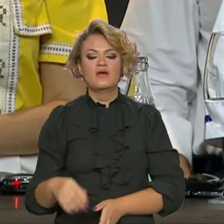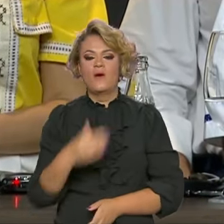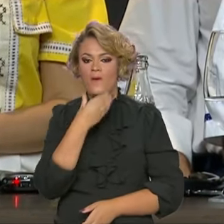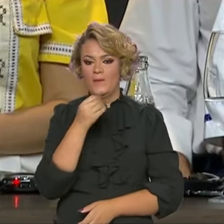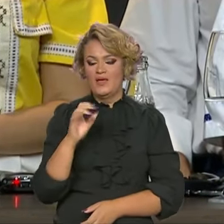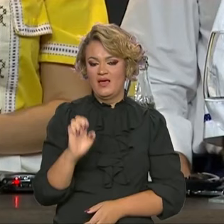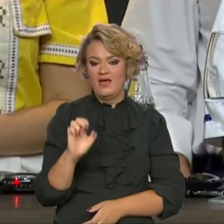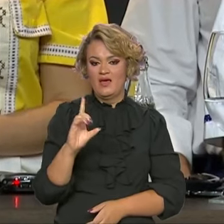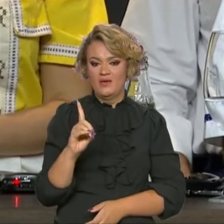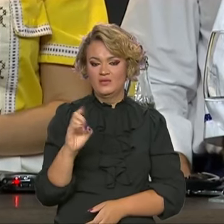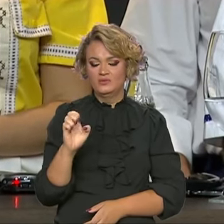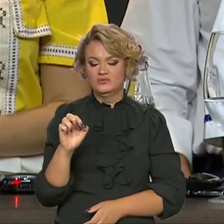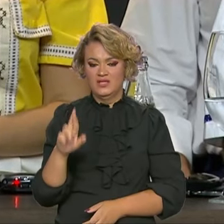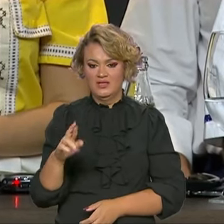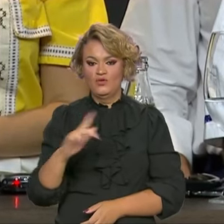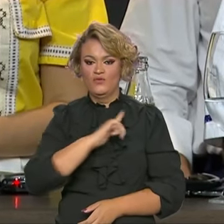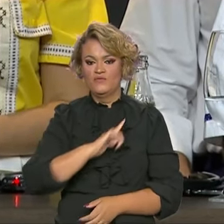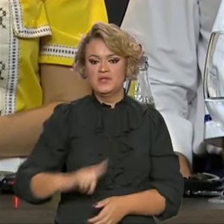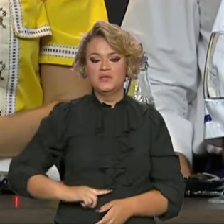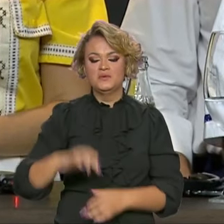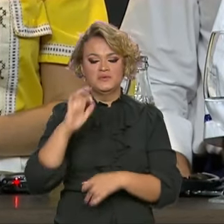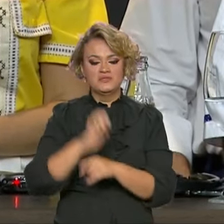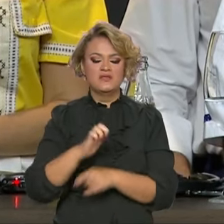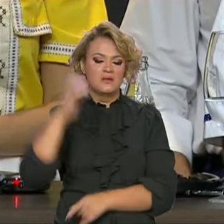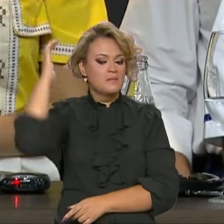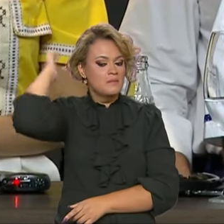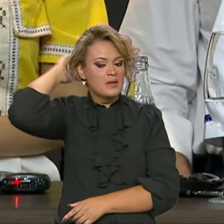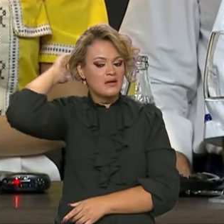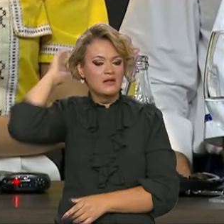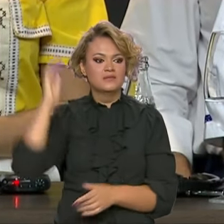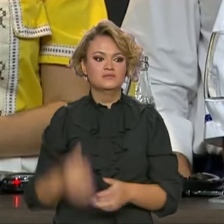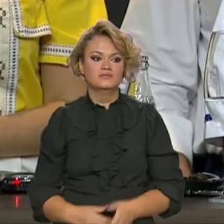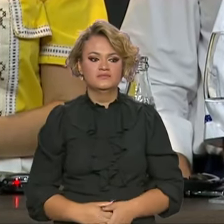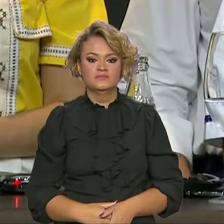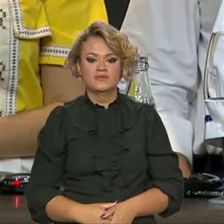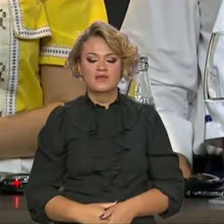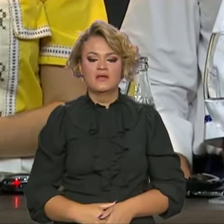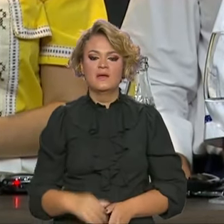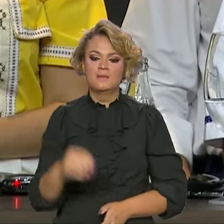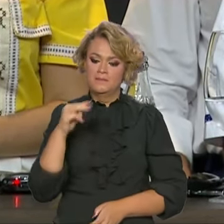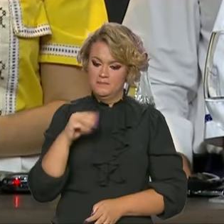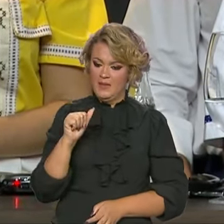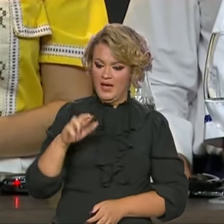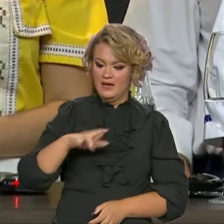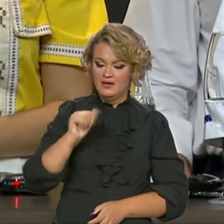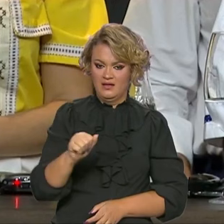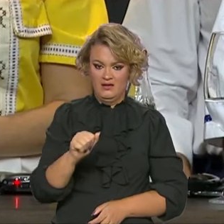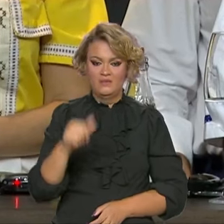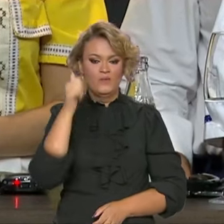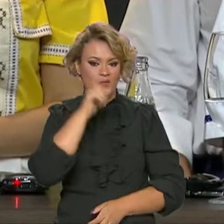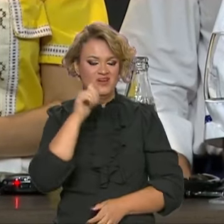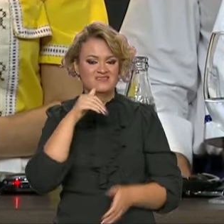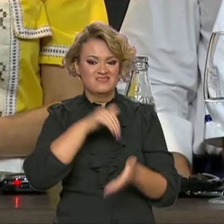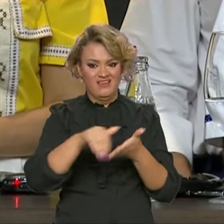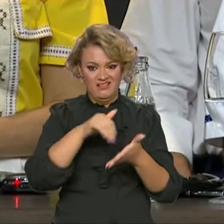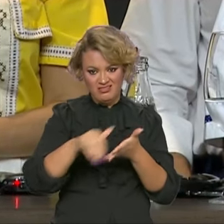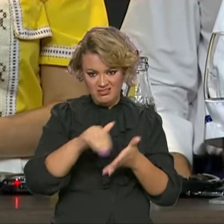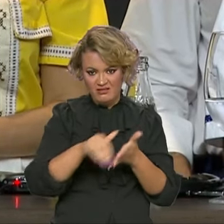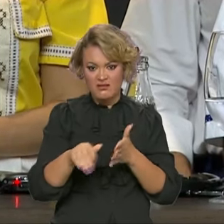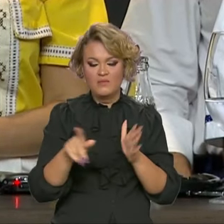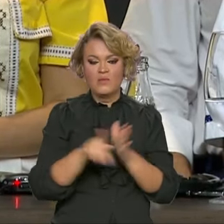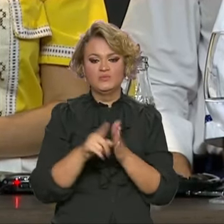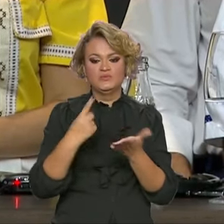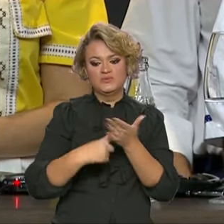Helder Barbalho, governador do Estado do Pará, Maria Alessandra Moreira, secretária da Organização